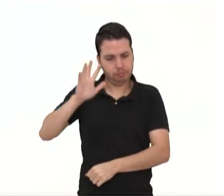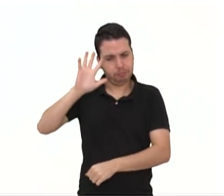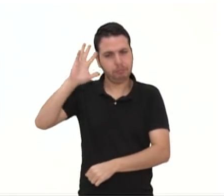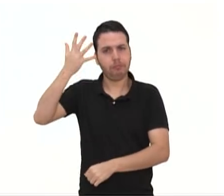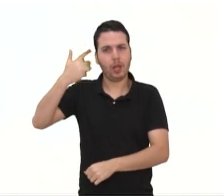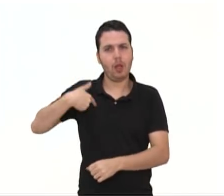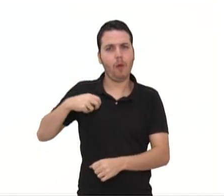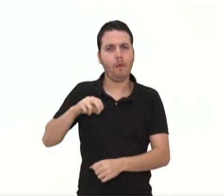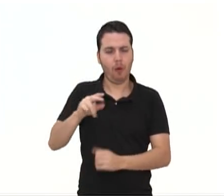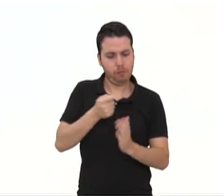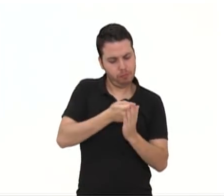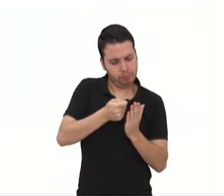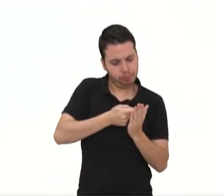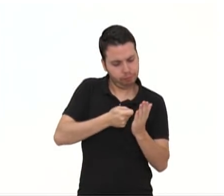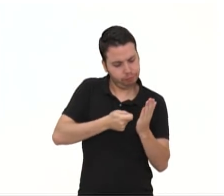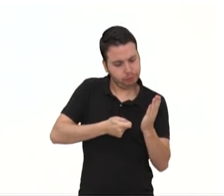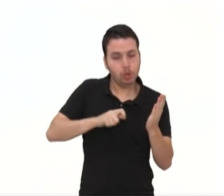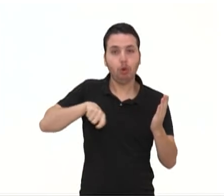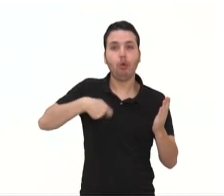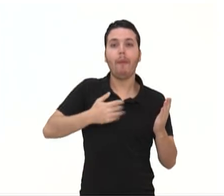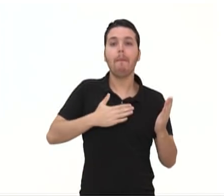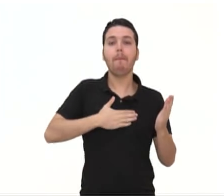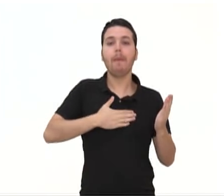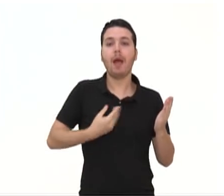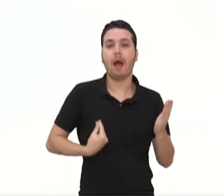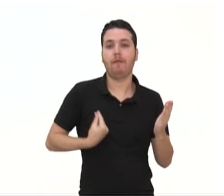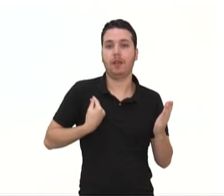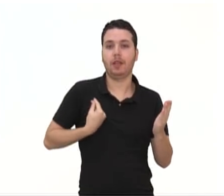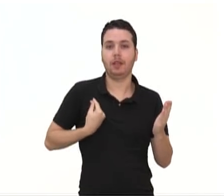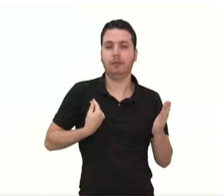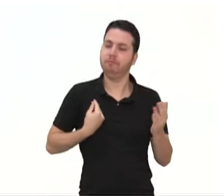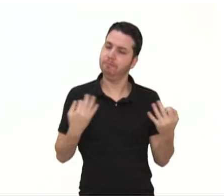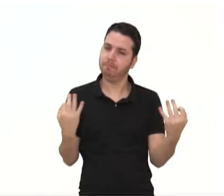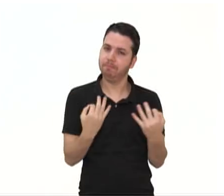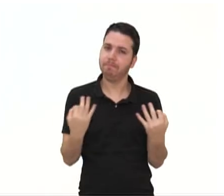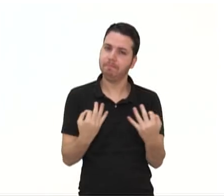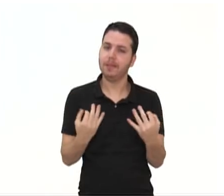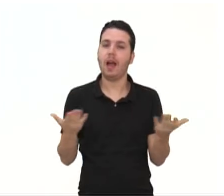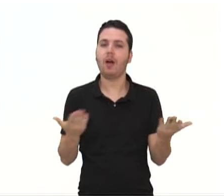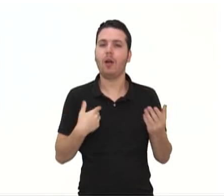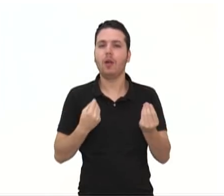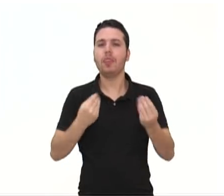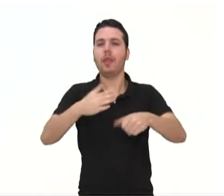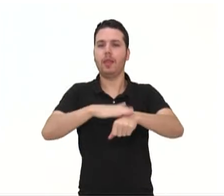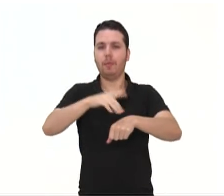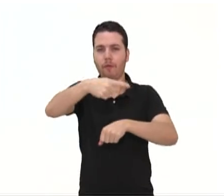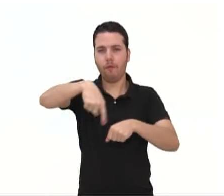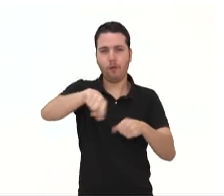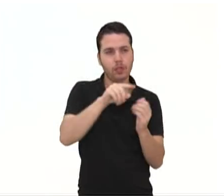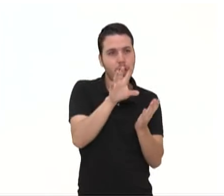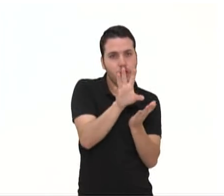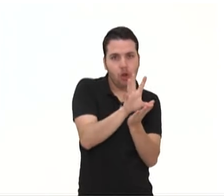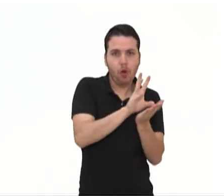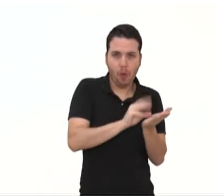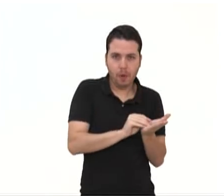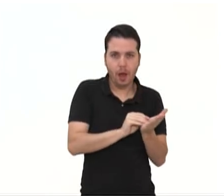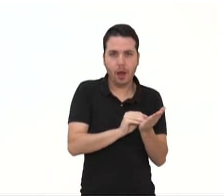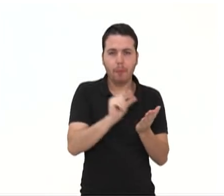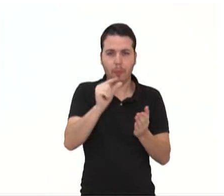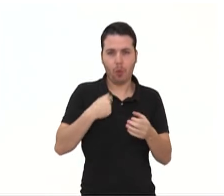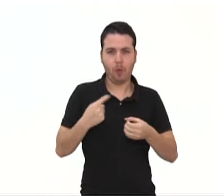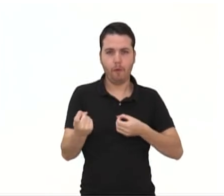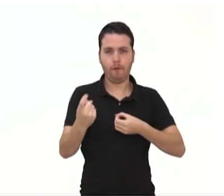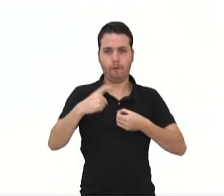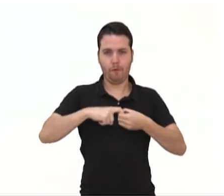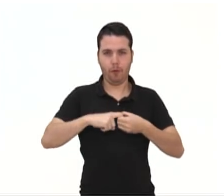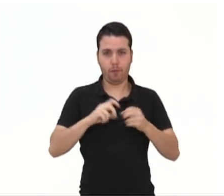a minha vida. Perfeito. Então, agora eu vou deixar um tempinho para você anotar isso e eu já volto na sequência,